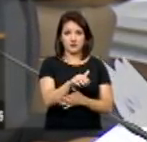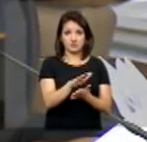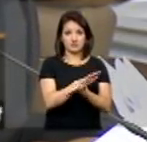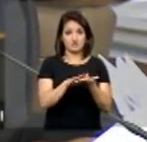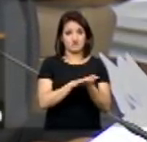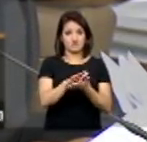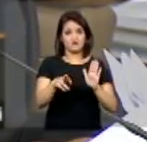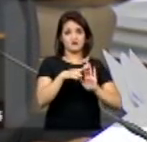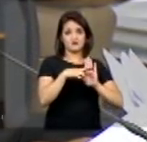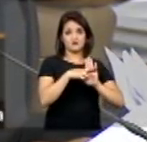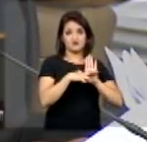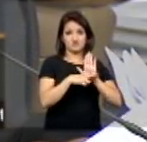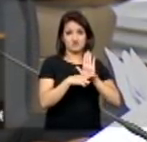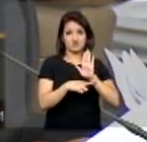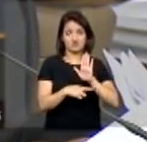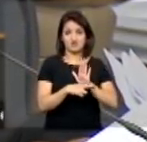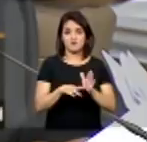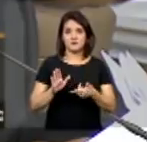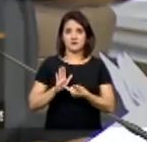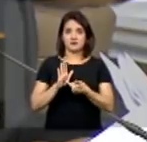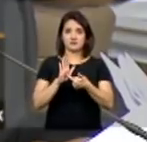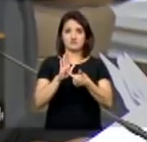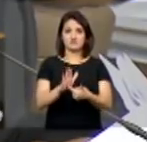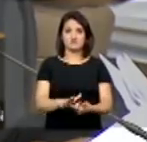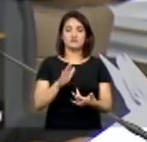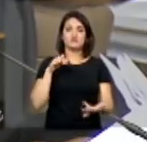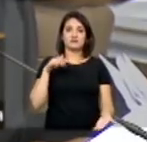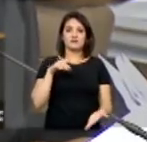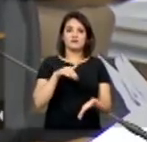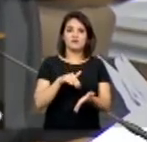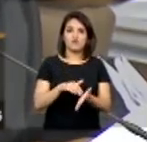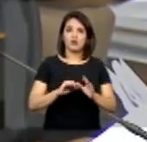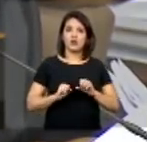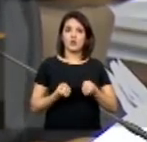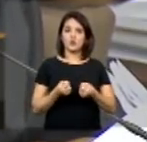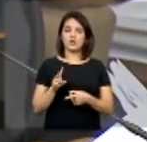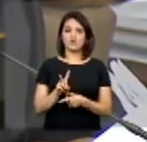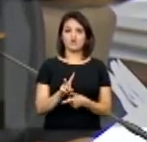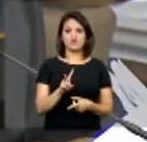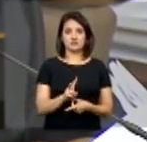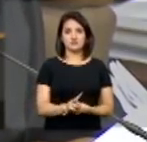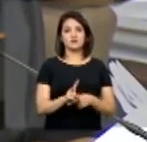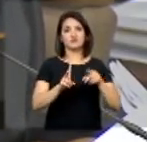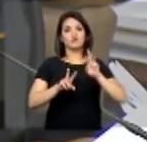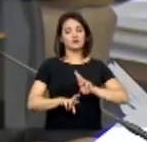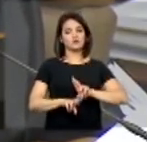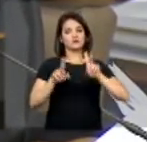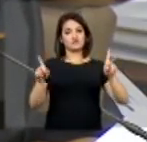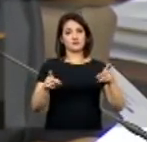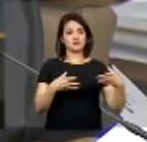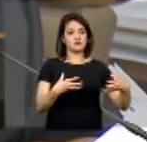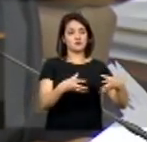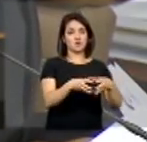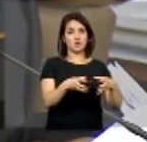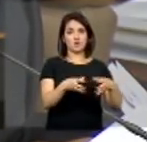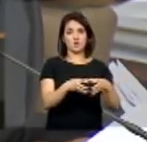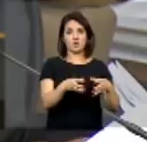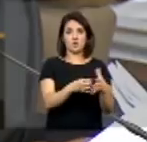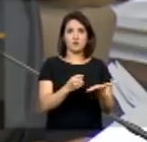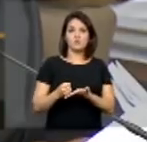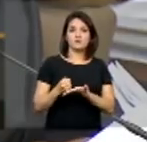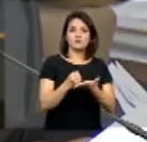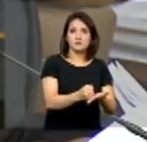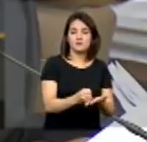apresentação de alegações finais de fim defende se vivas de modo diferenciado entre agentes colaboradores e não